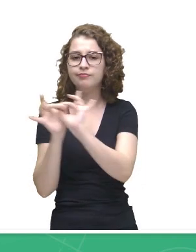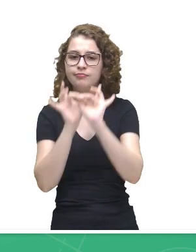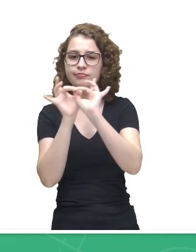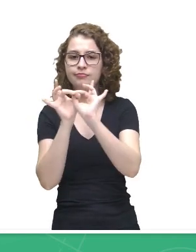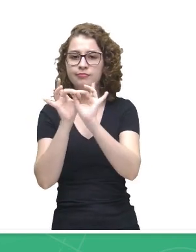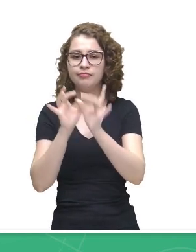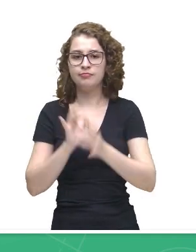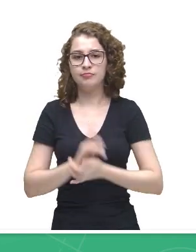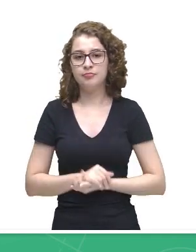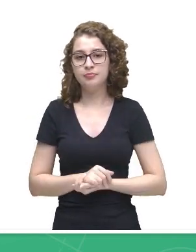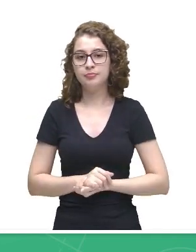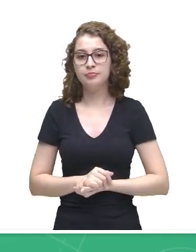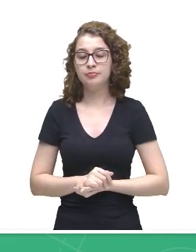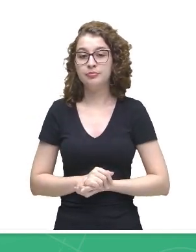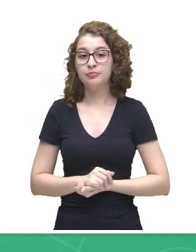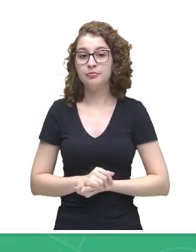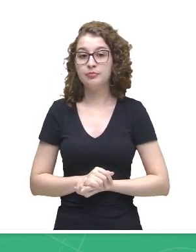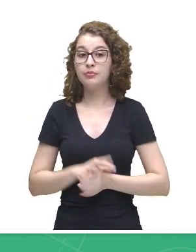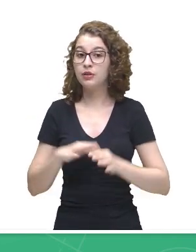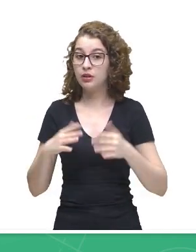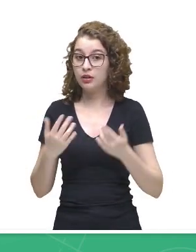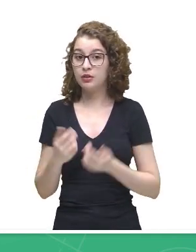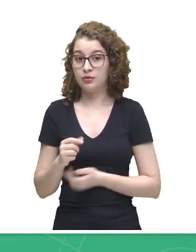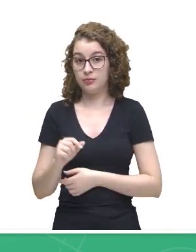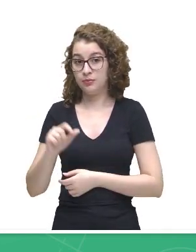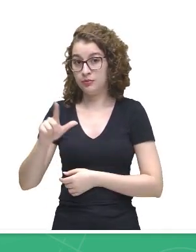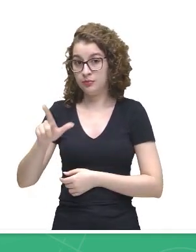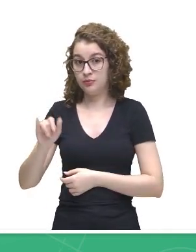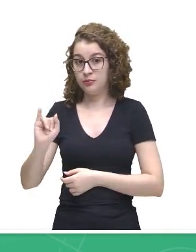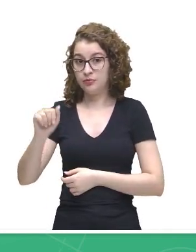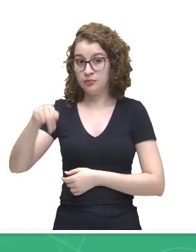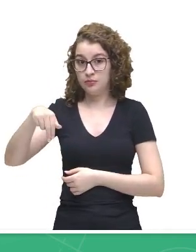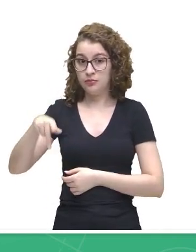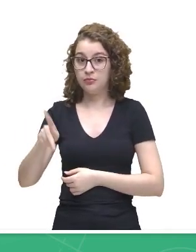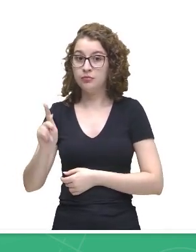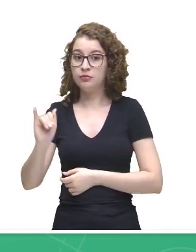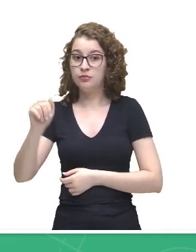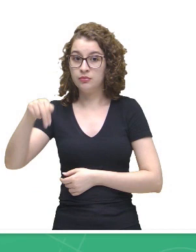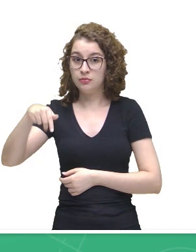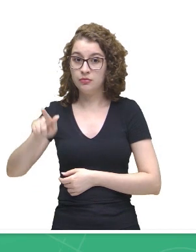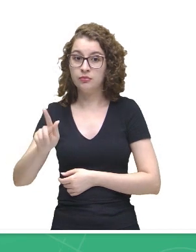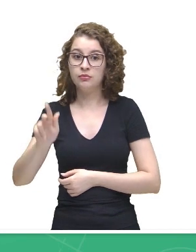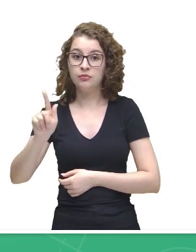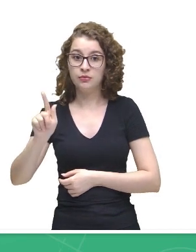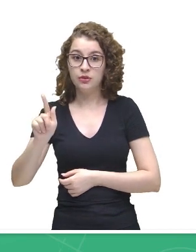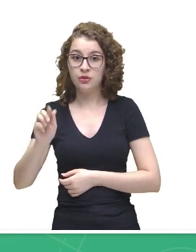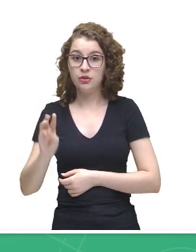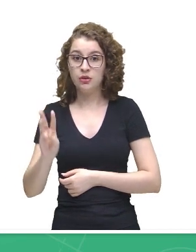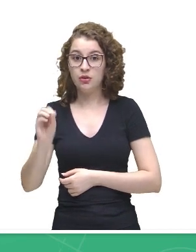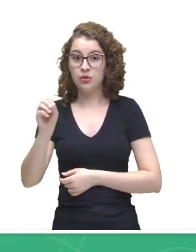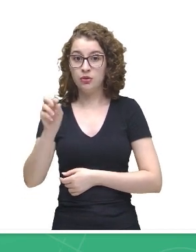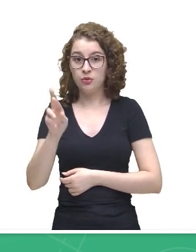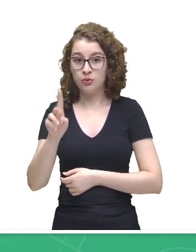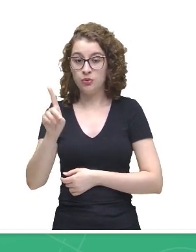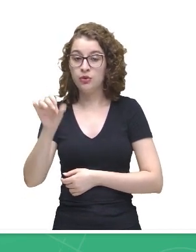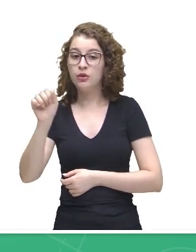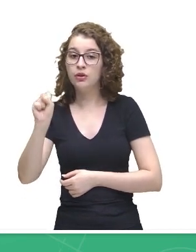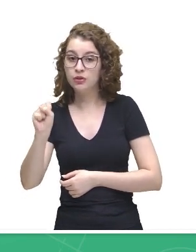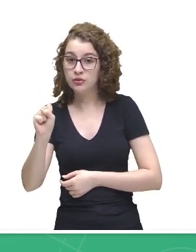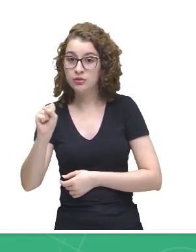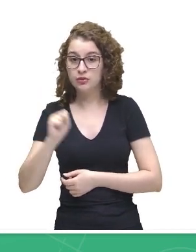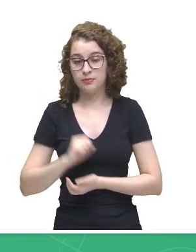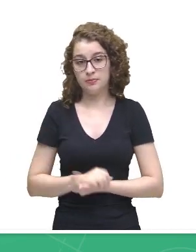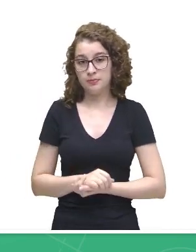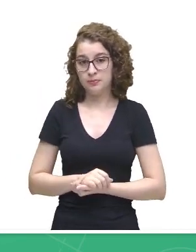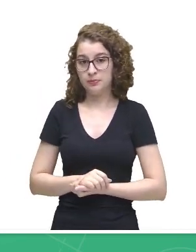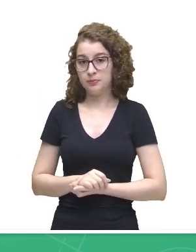uma frase. Então, as link words são pequenas palavras em inglês. Vou resumir aqui para vocês. Essas